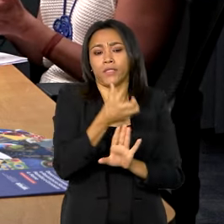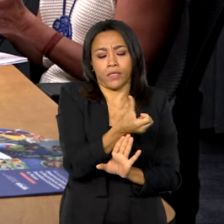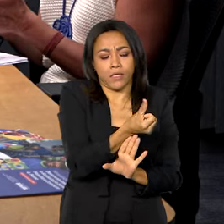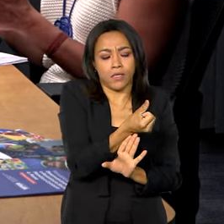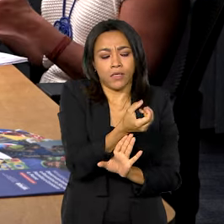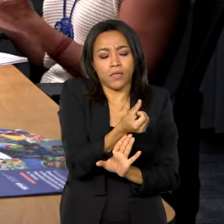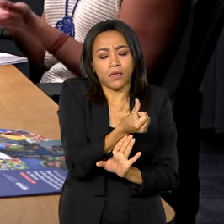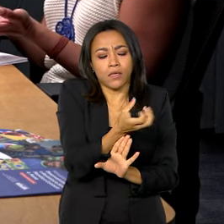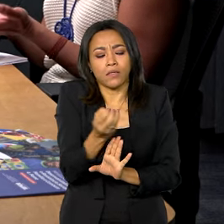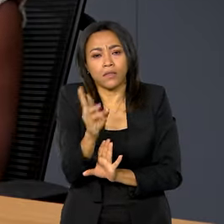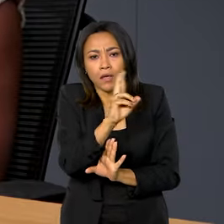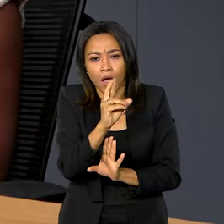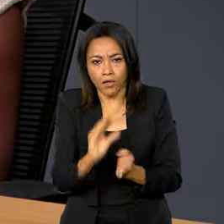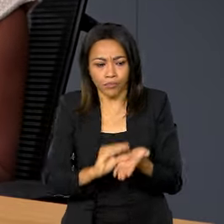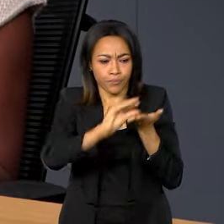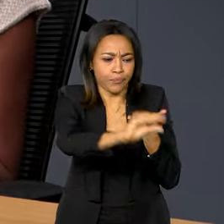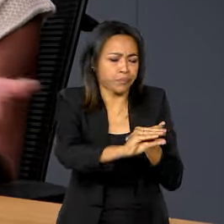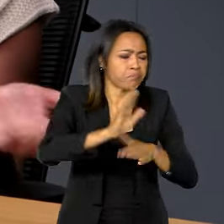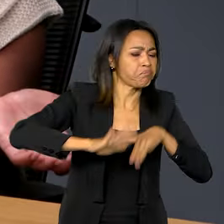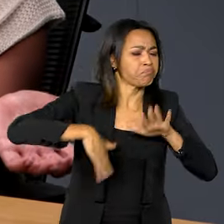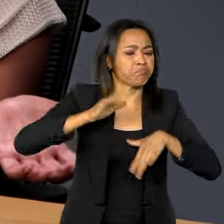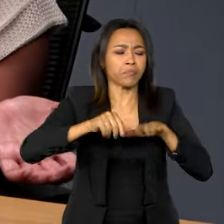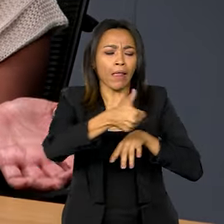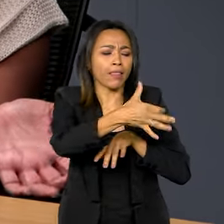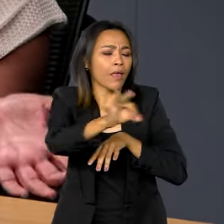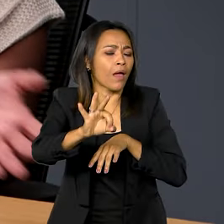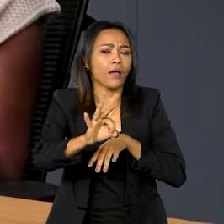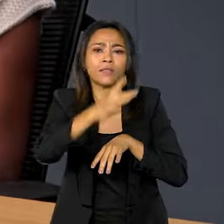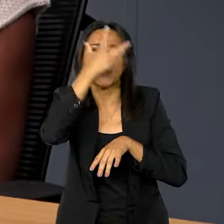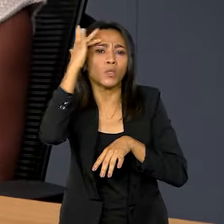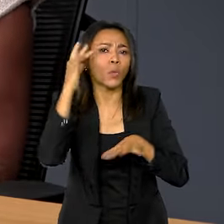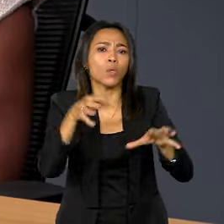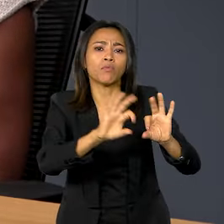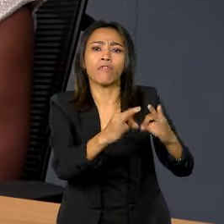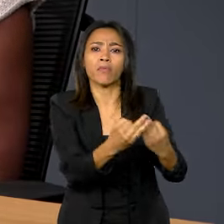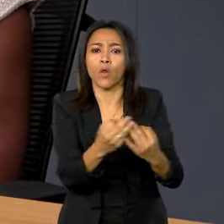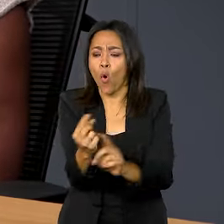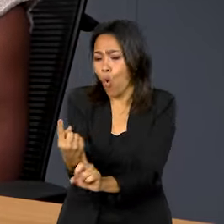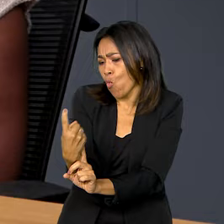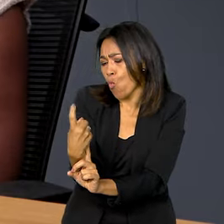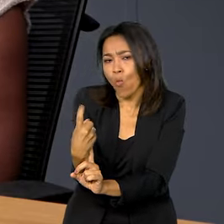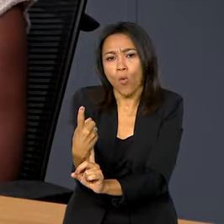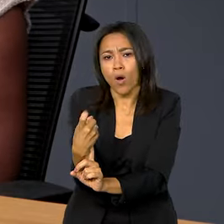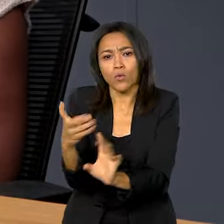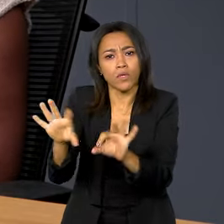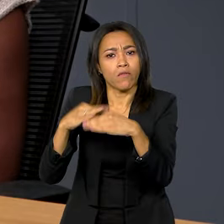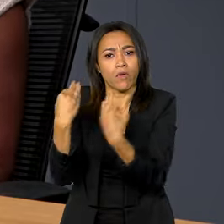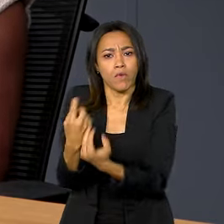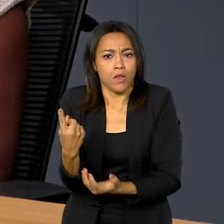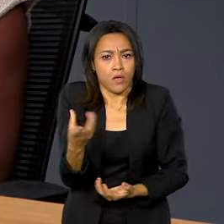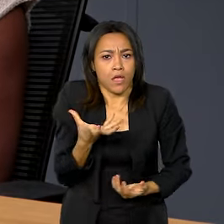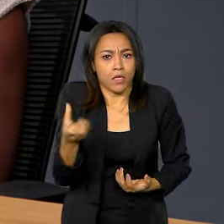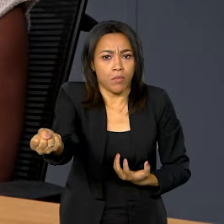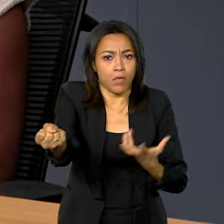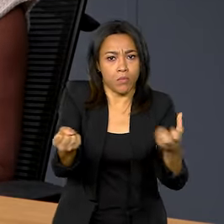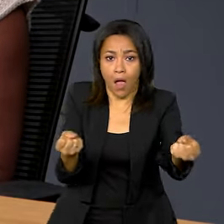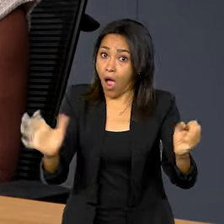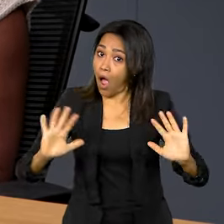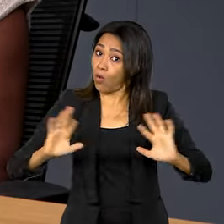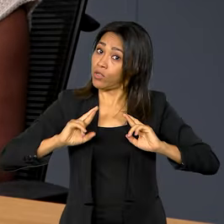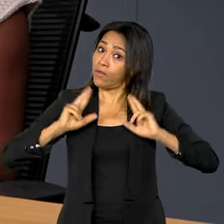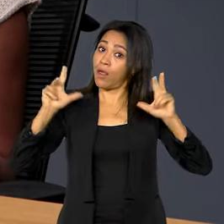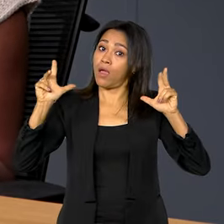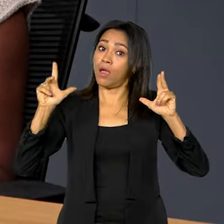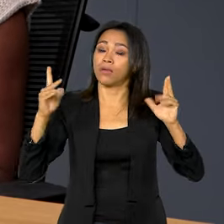de r$ 600 que tanto fazia ser uma família de 10 pessoas como uma única pessoa que recebia r$ 600 agora não